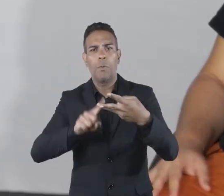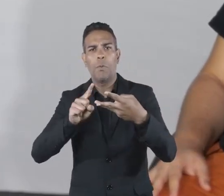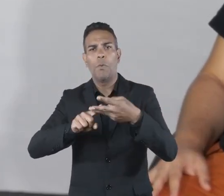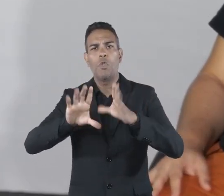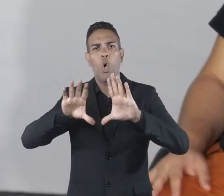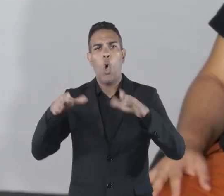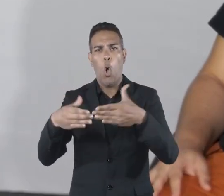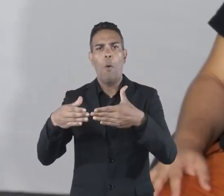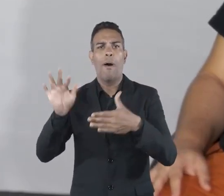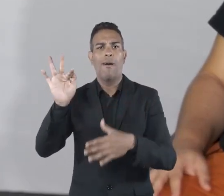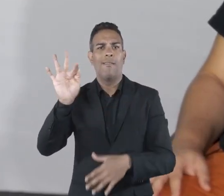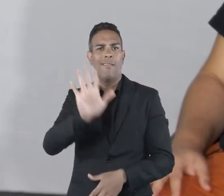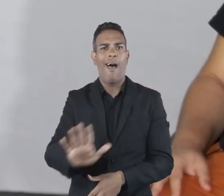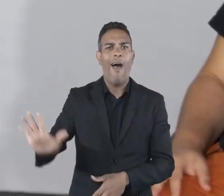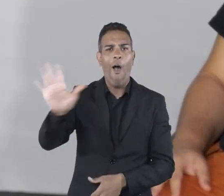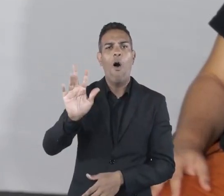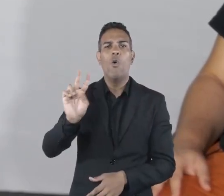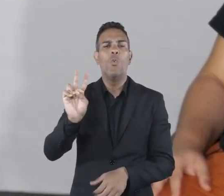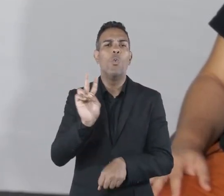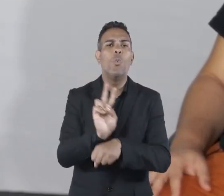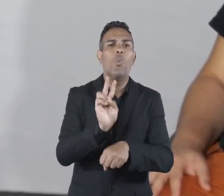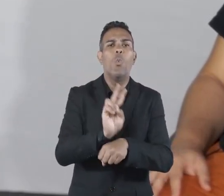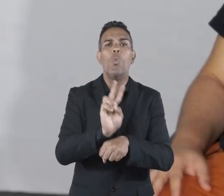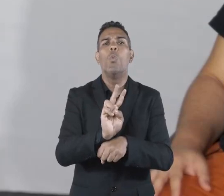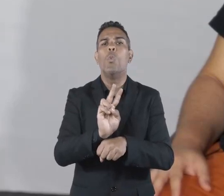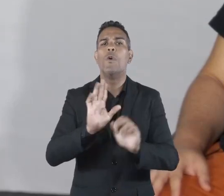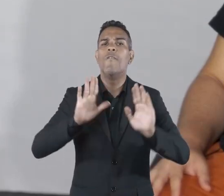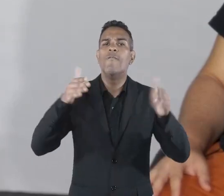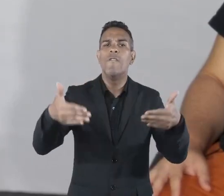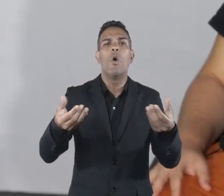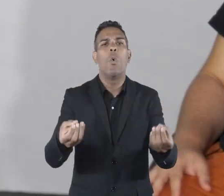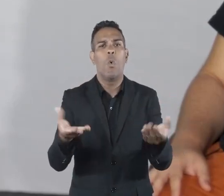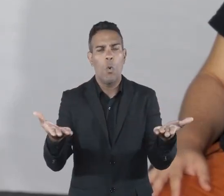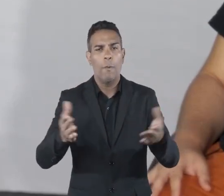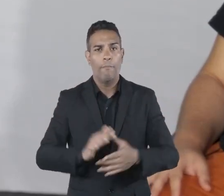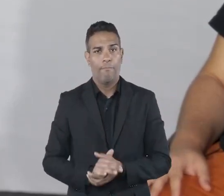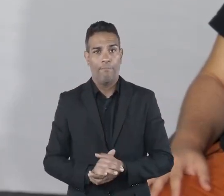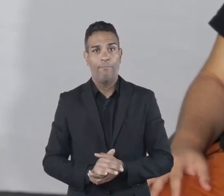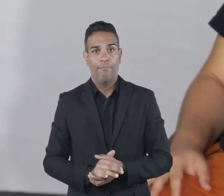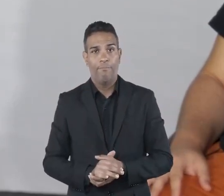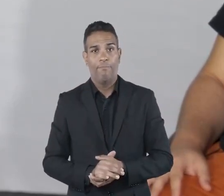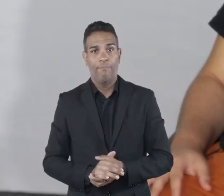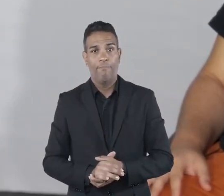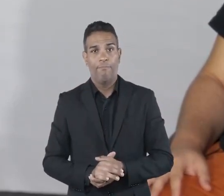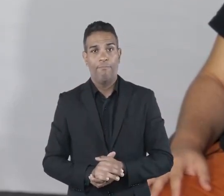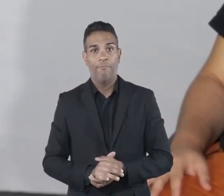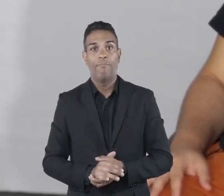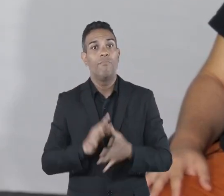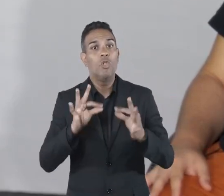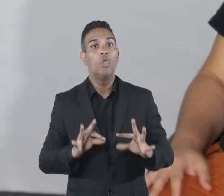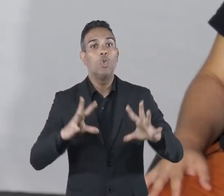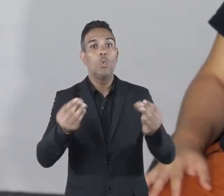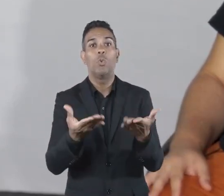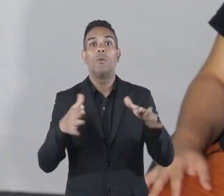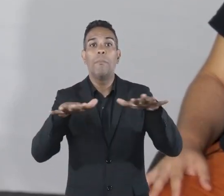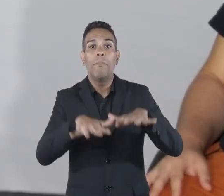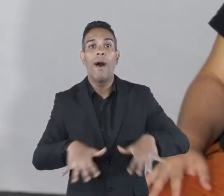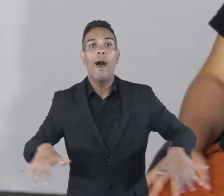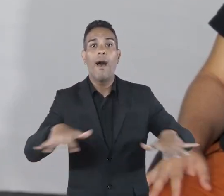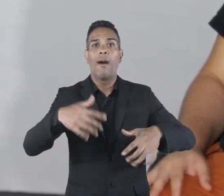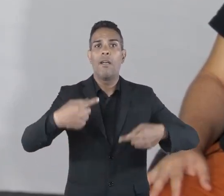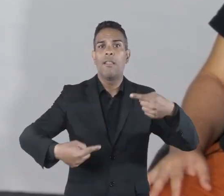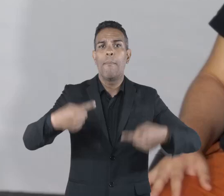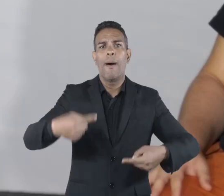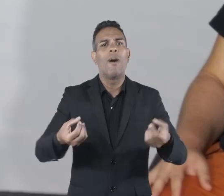outro comitê, que é mais um fórum nacional, que cuida no nível federal, é o FUNACERA. E todos